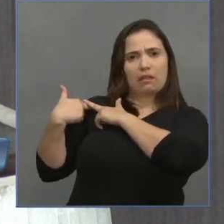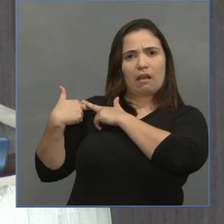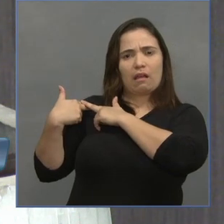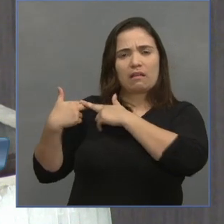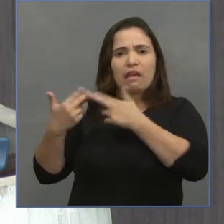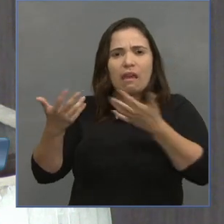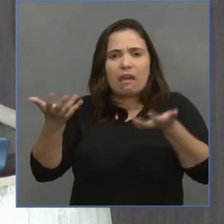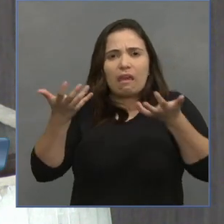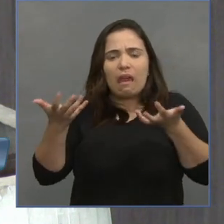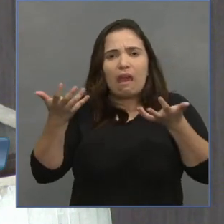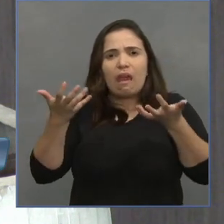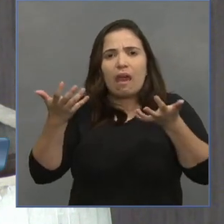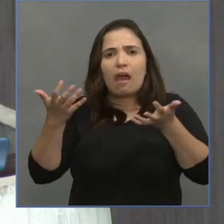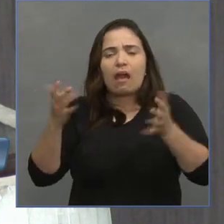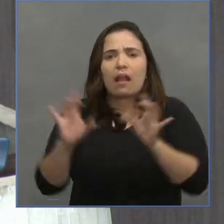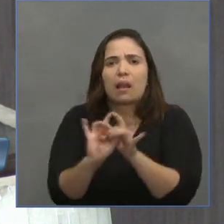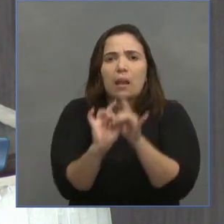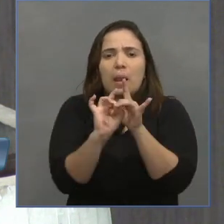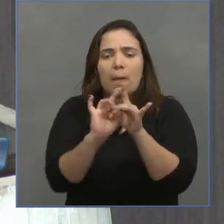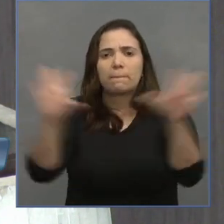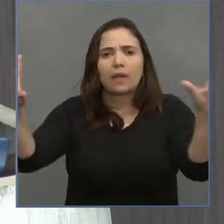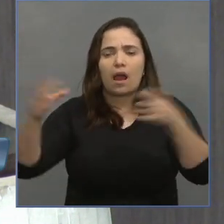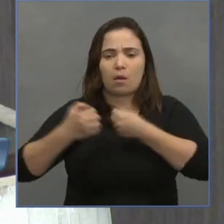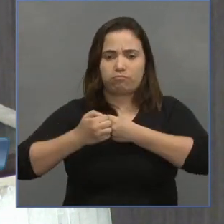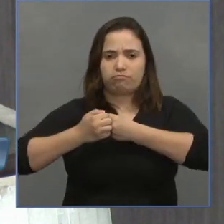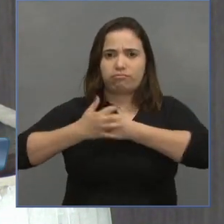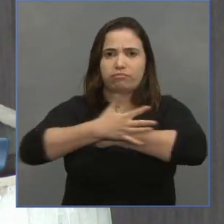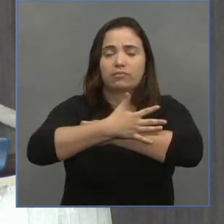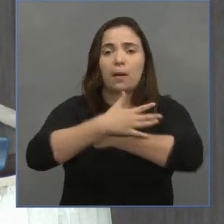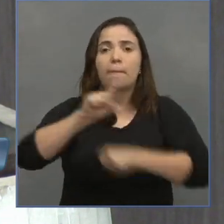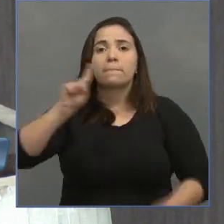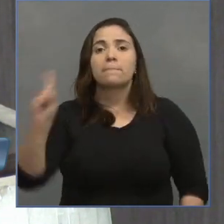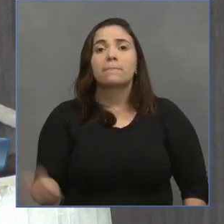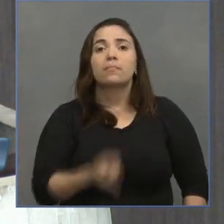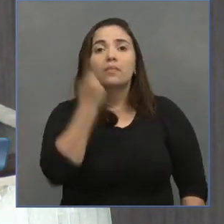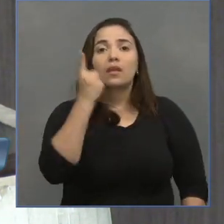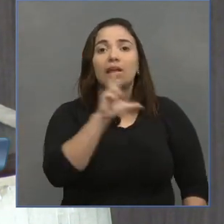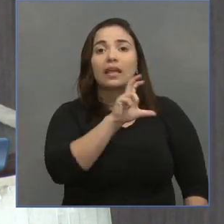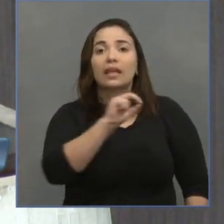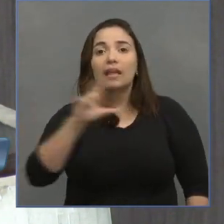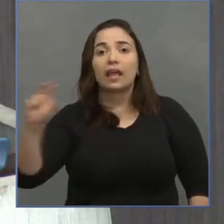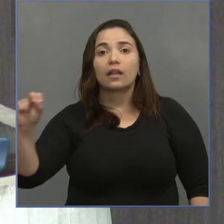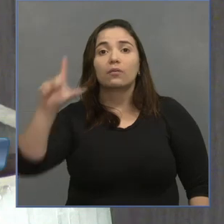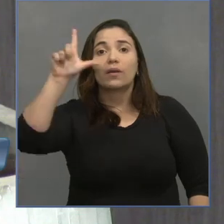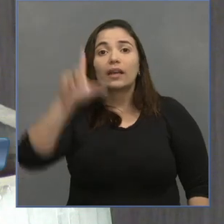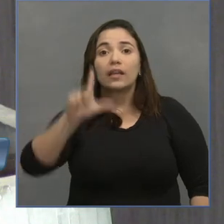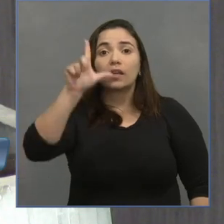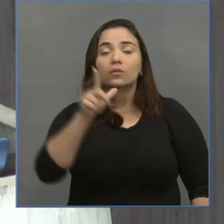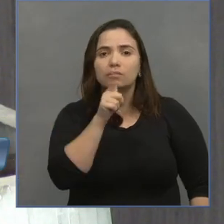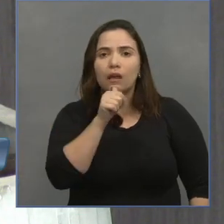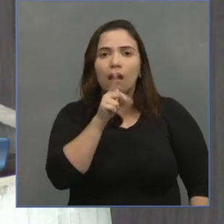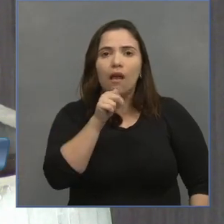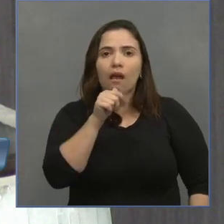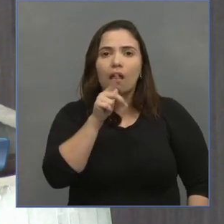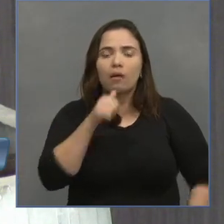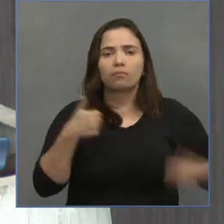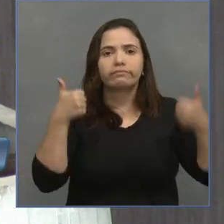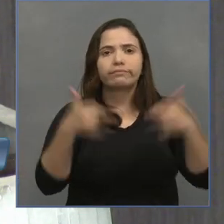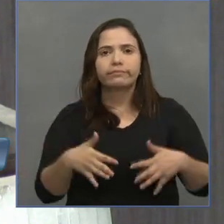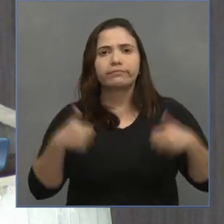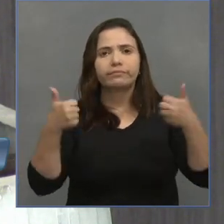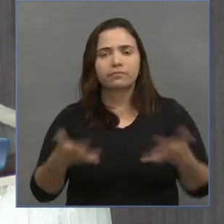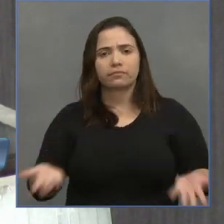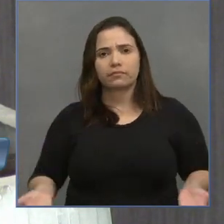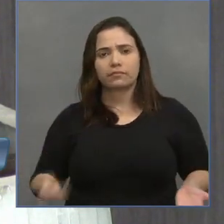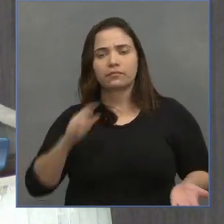tem autorização para consumir 1.500 litros por segundo. As futuras gerações vão olhar para trás e